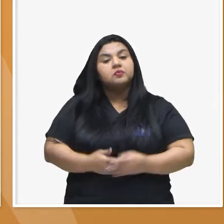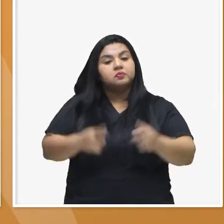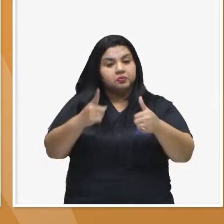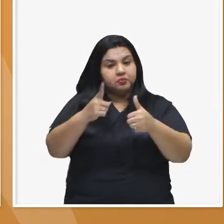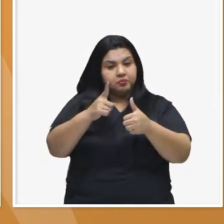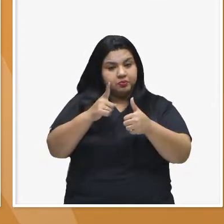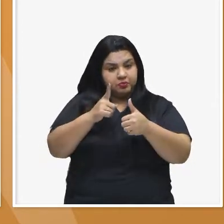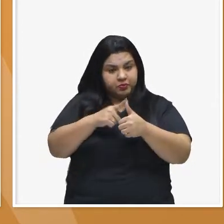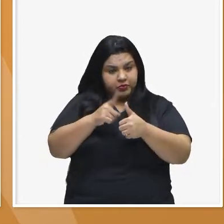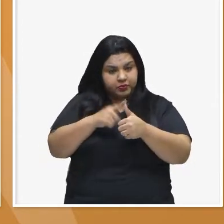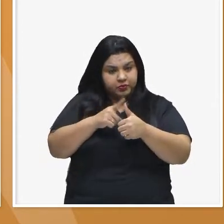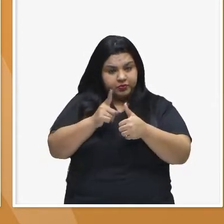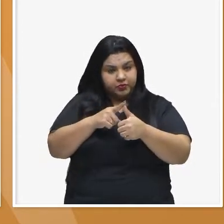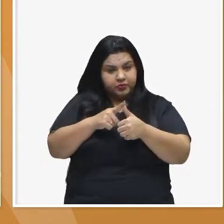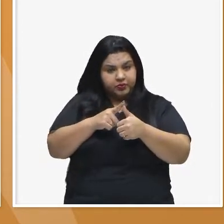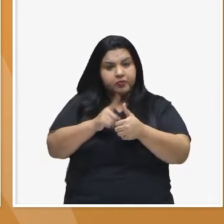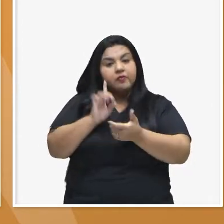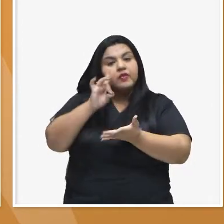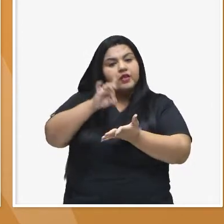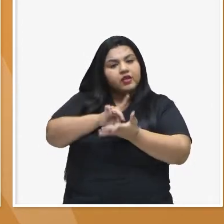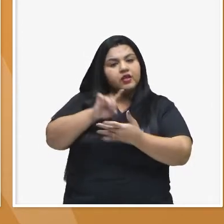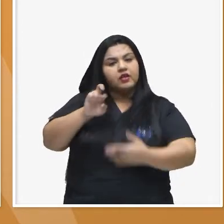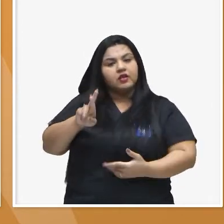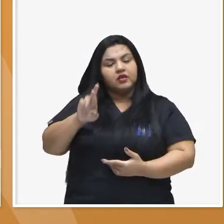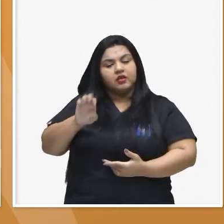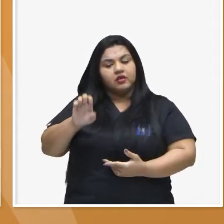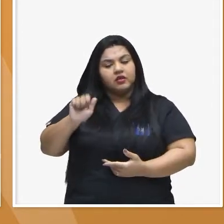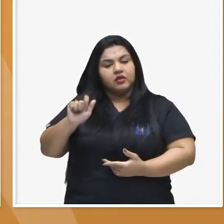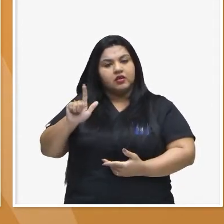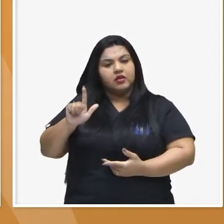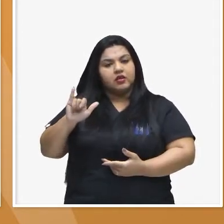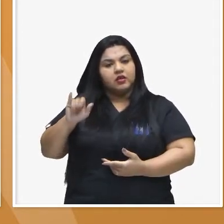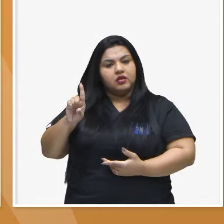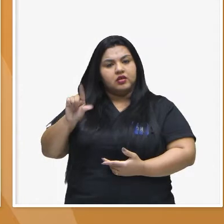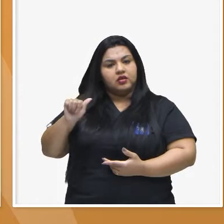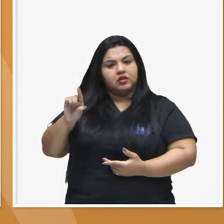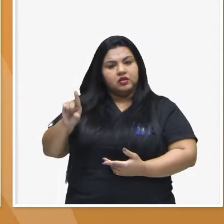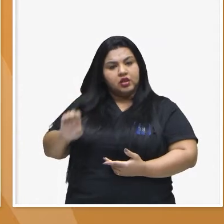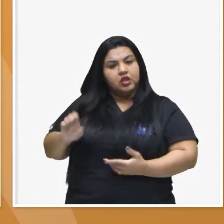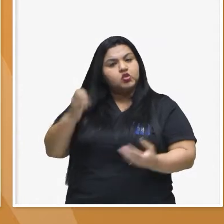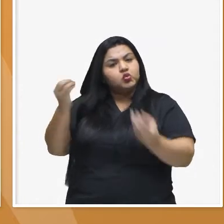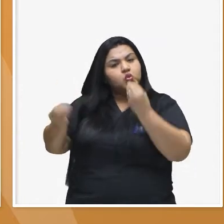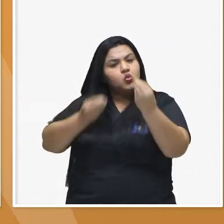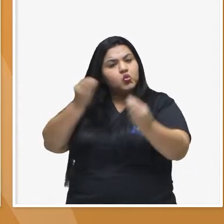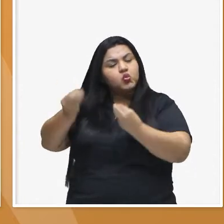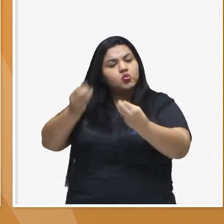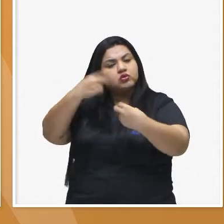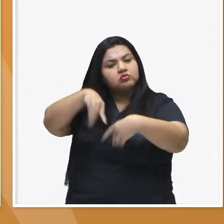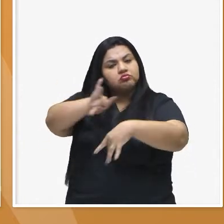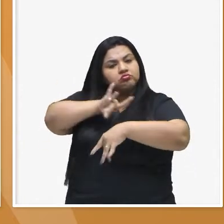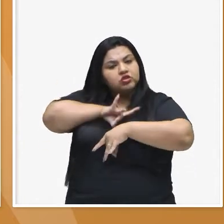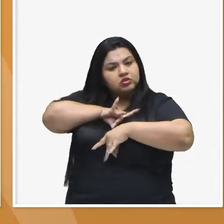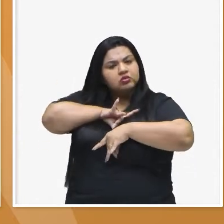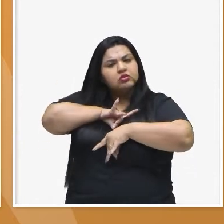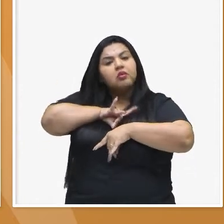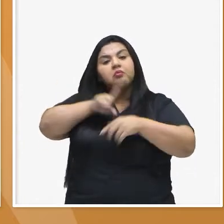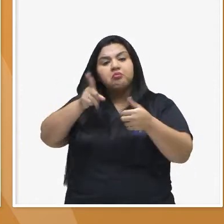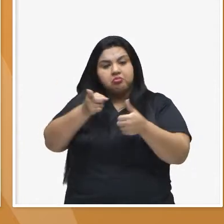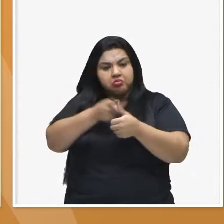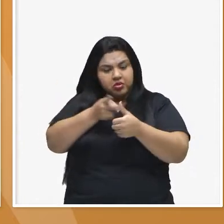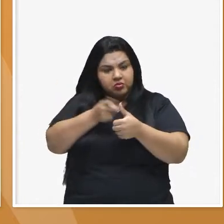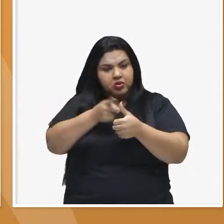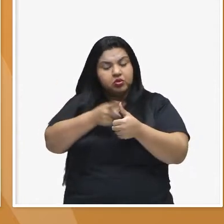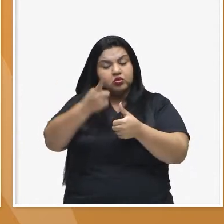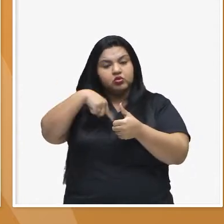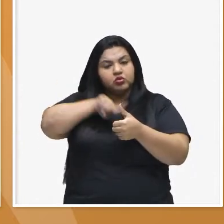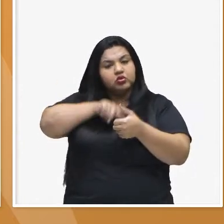né? A realidade é a consciência como espírito, né? Primeiro ponto que nós